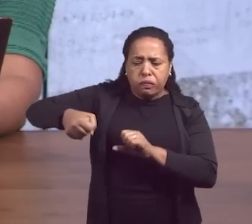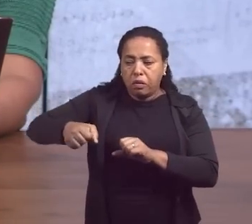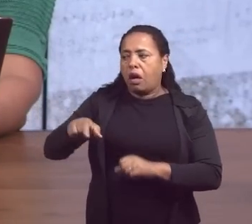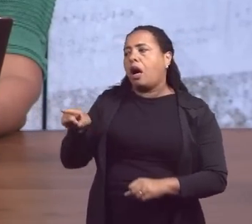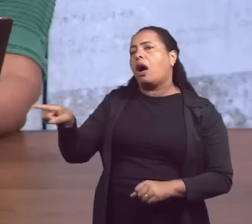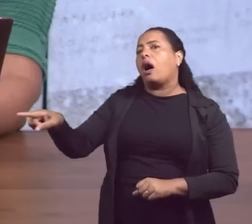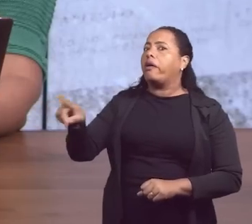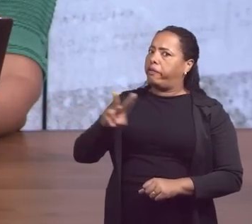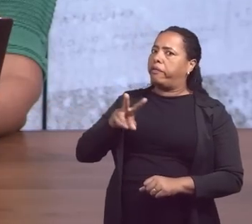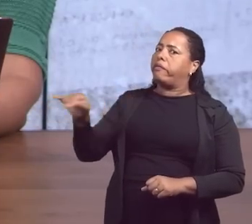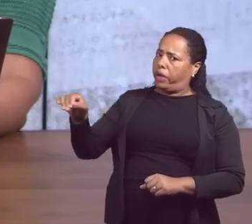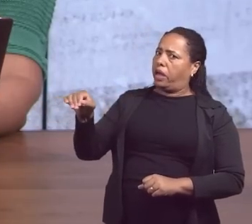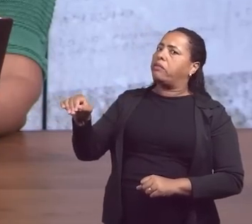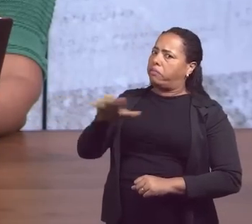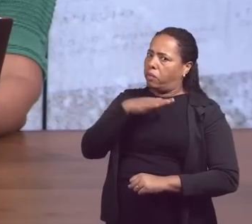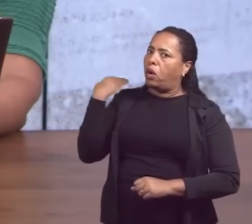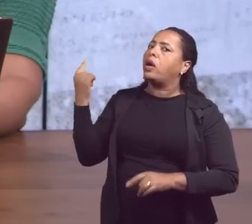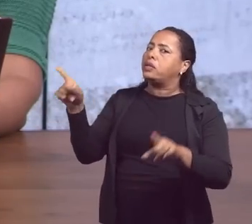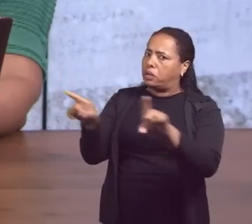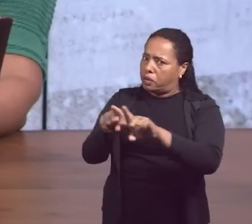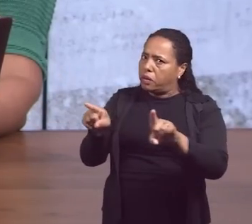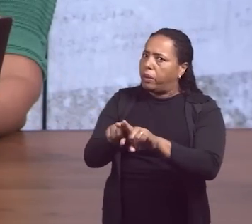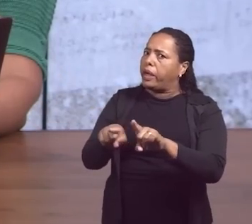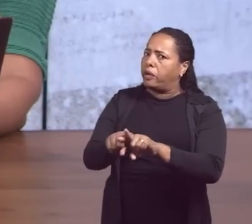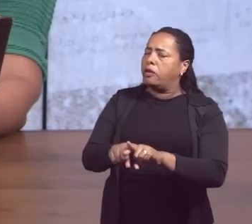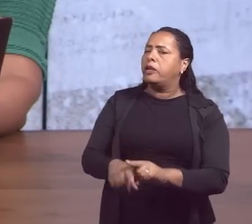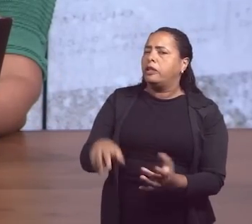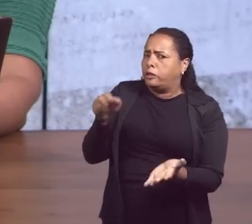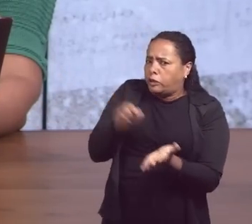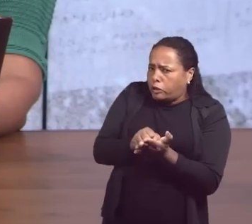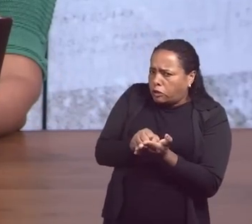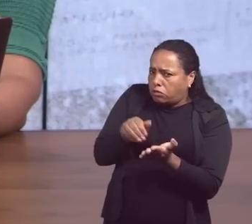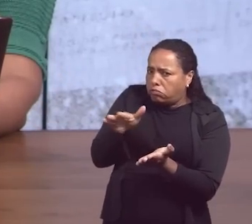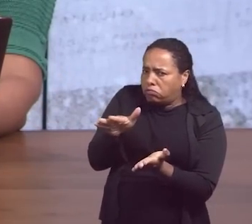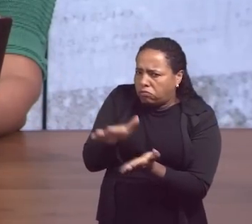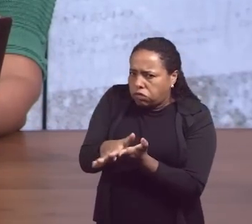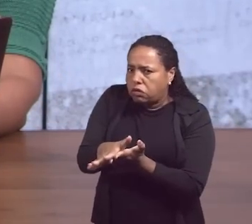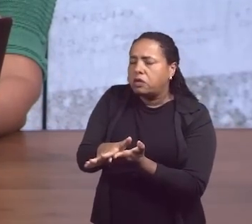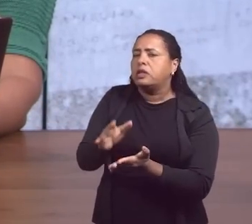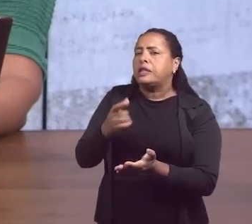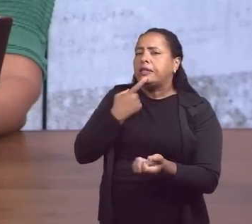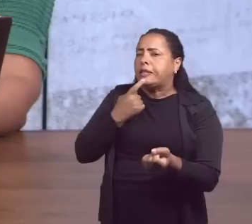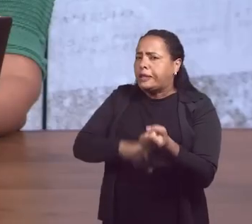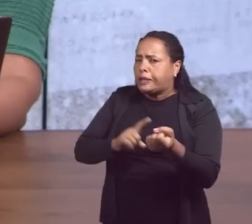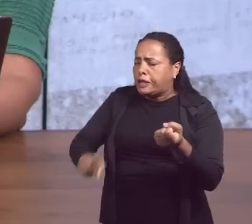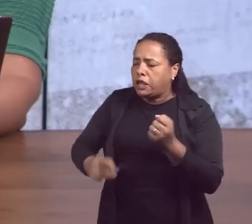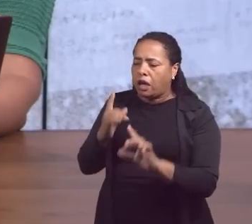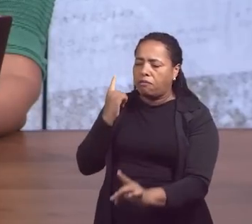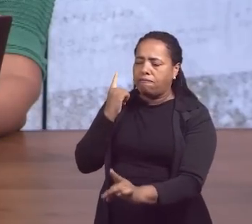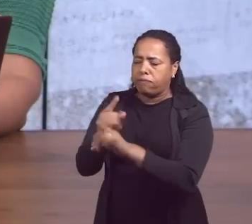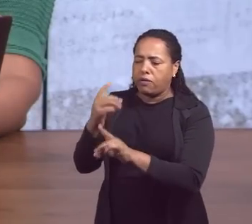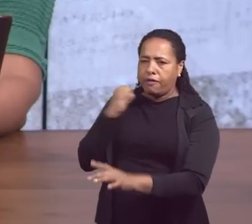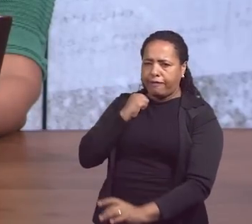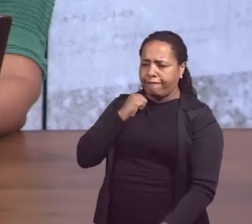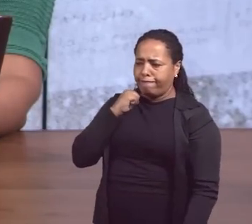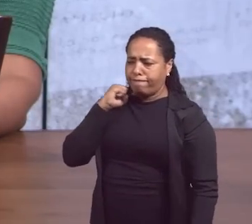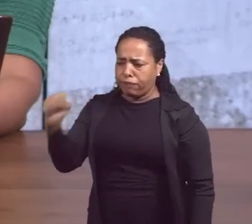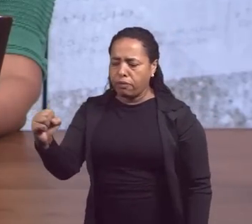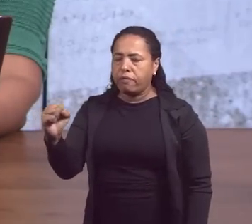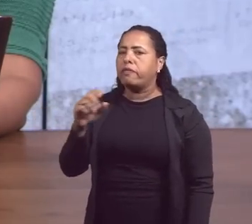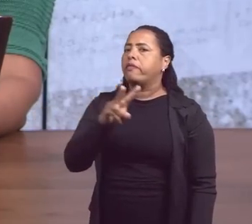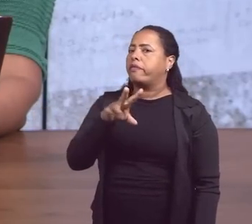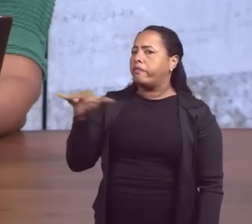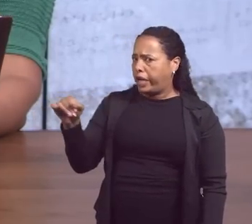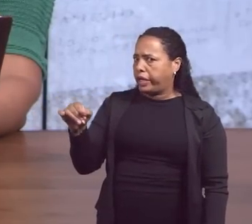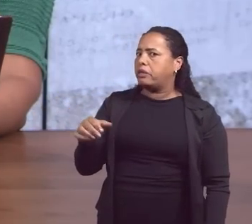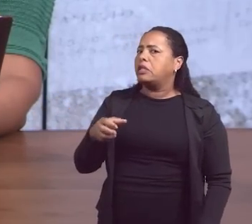feridor, homicida é. O vingador de sangue, encontrando o homicida, o matará. Porém,